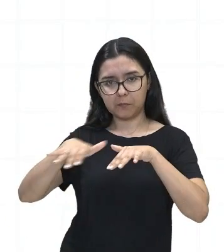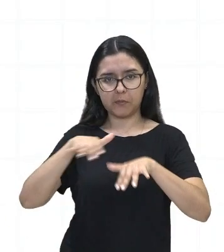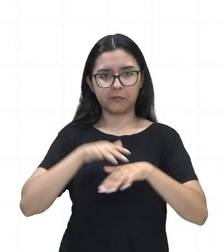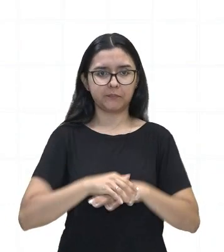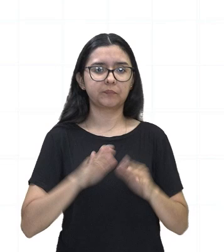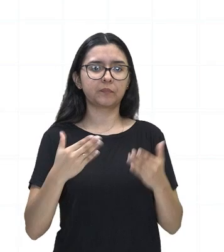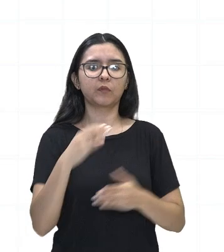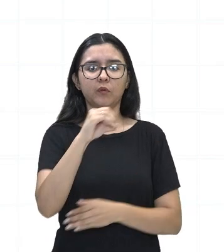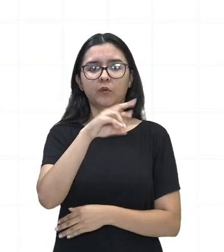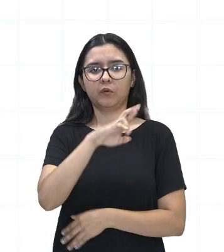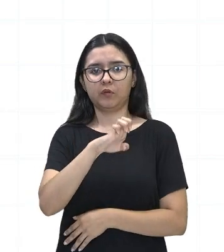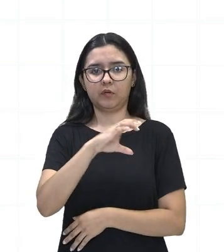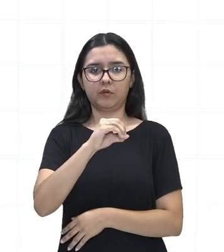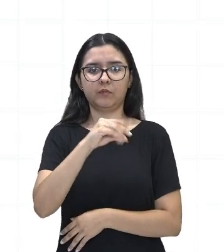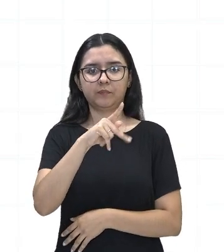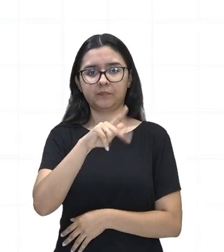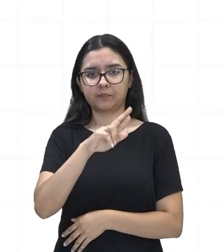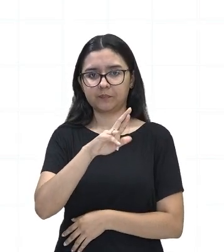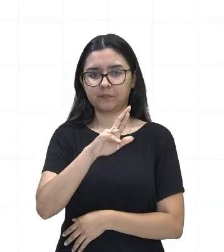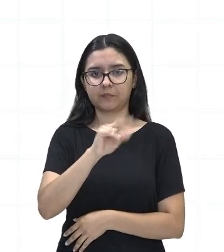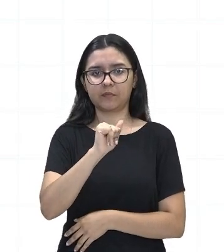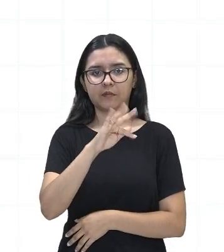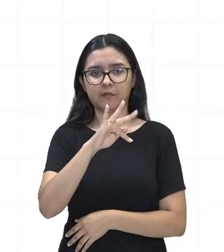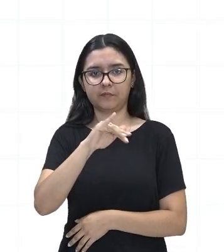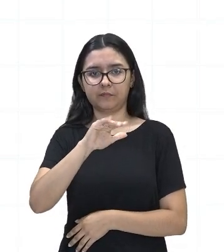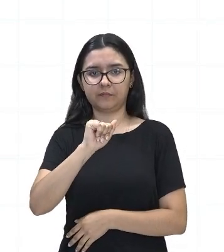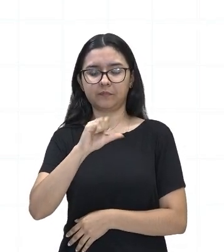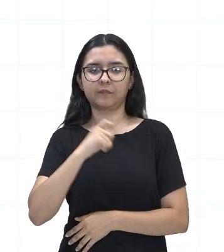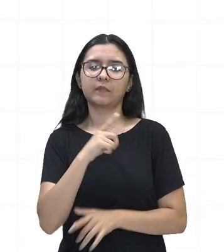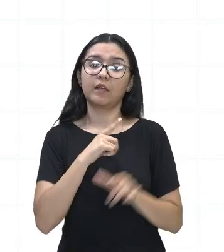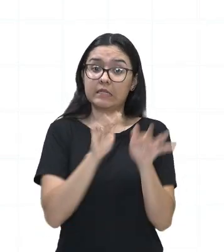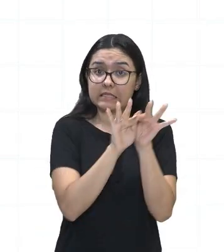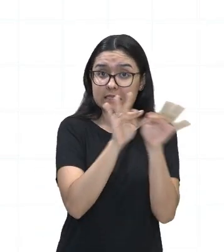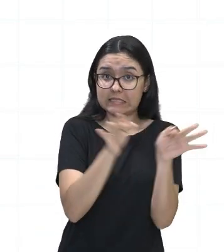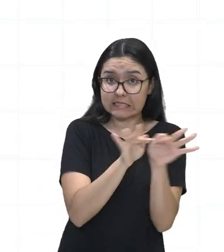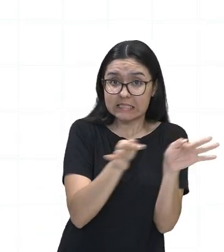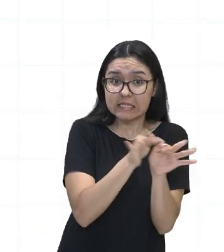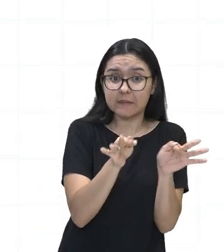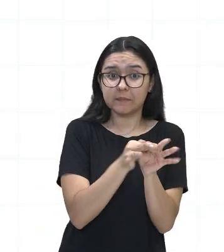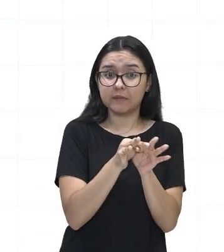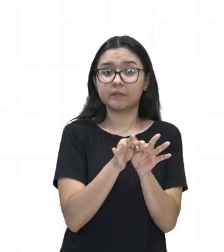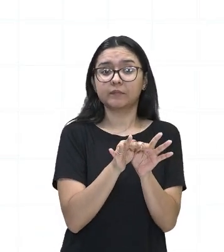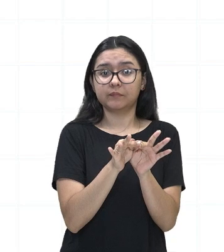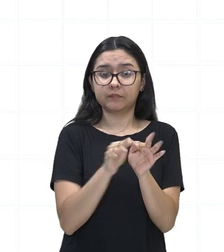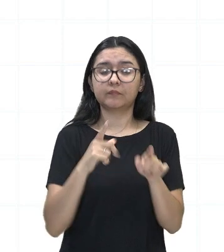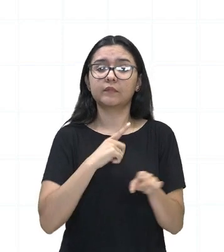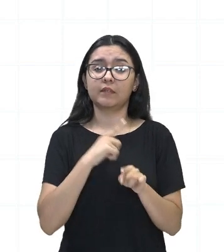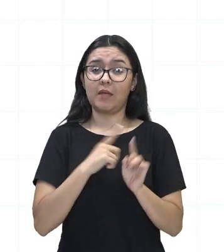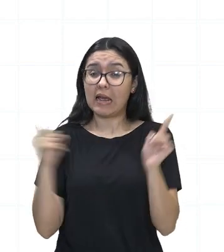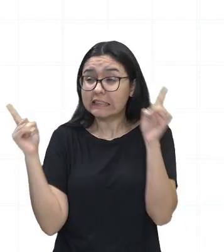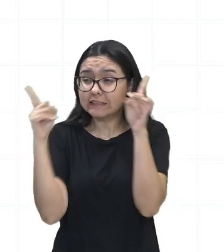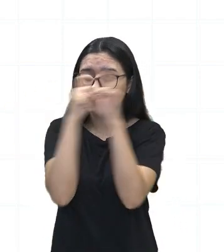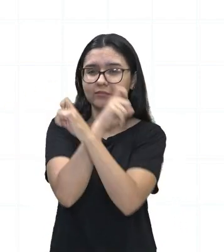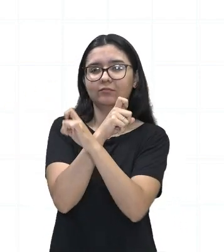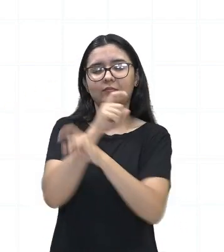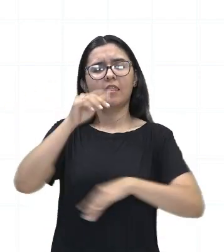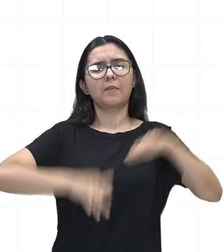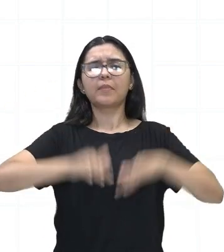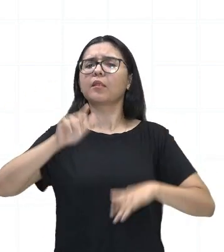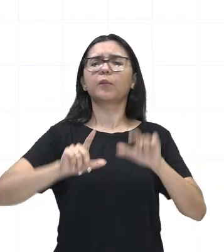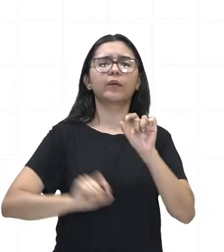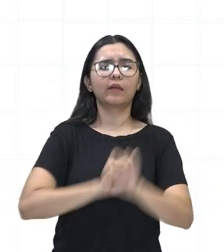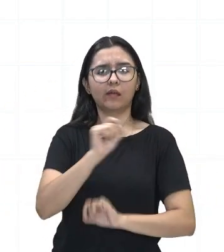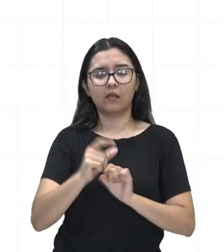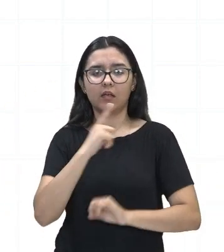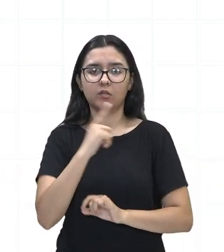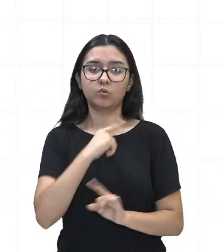As coreografias de salsa, elas variam de simples, olha só, a altamente complexas, dependendo aí